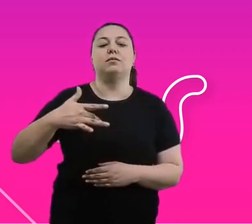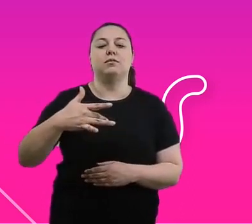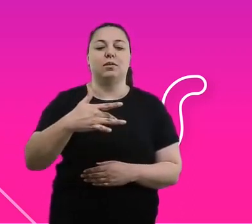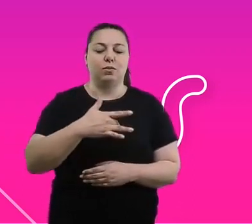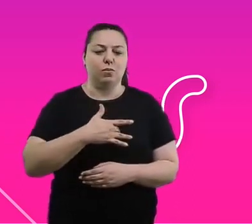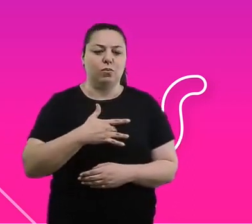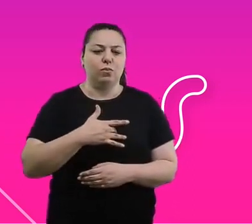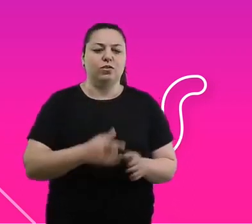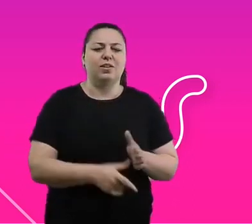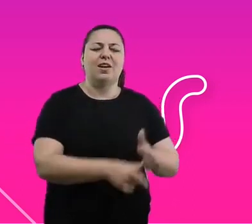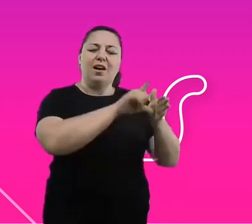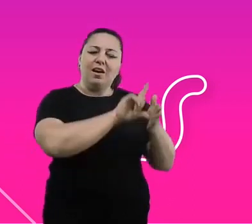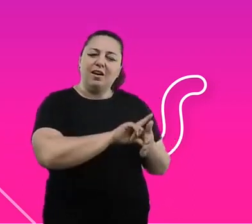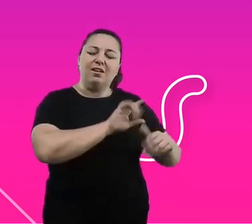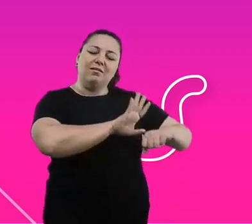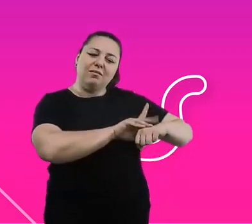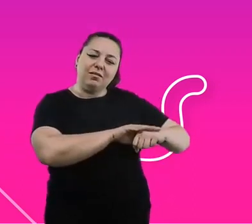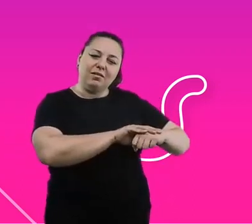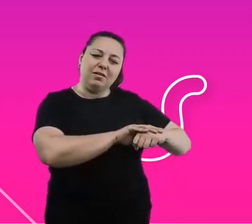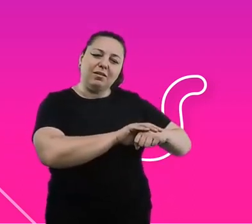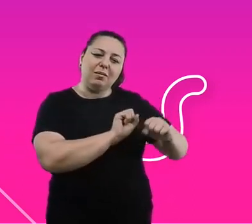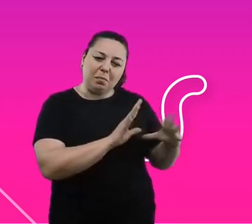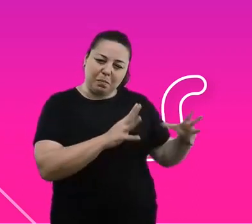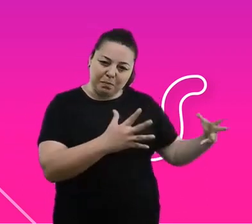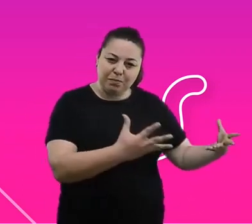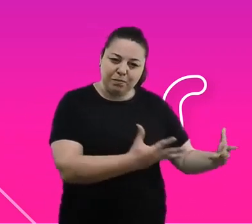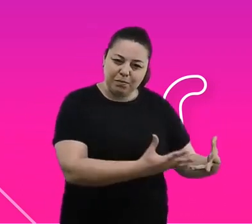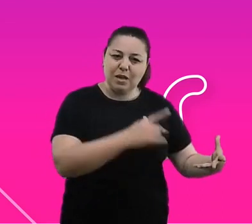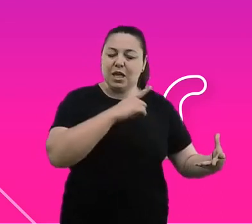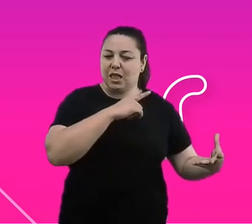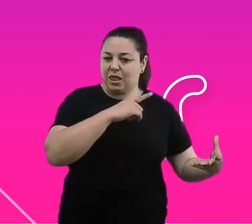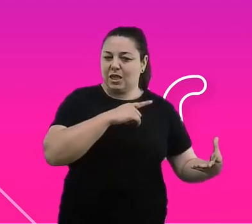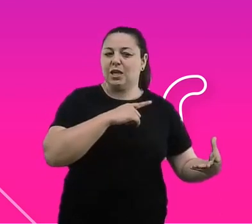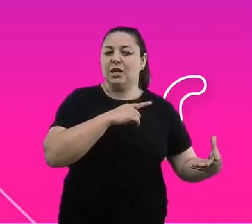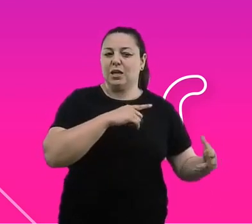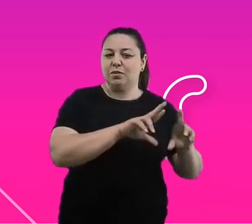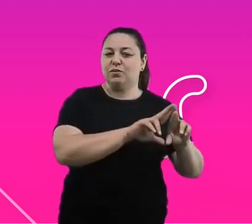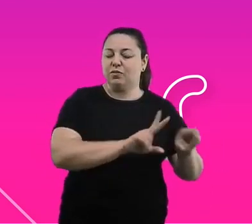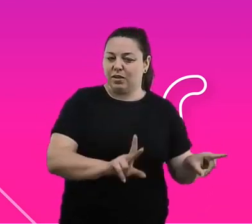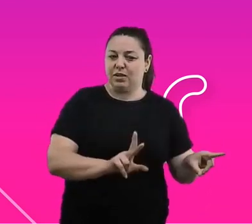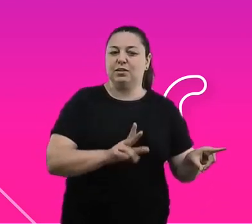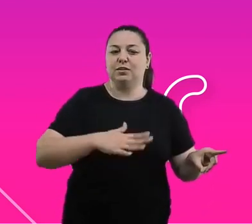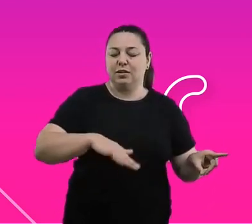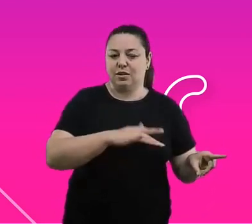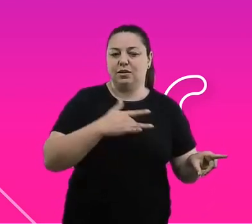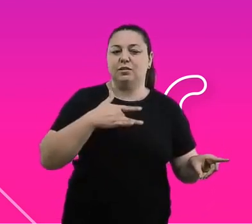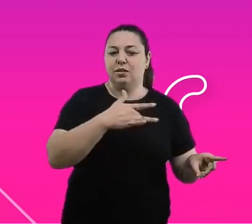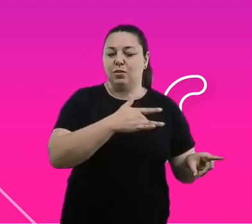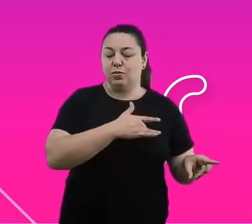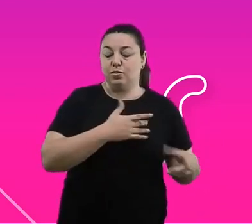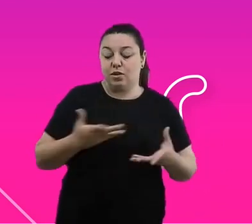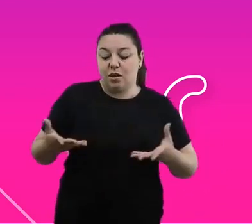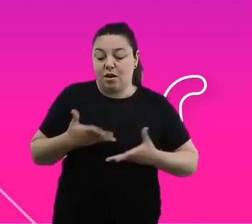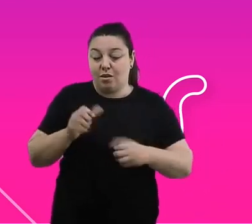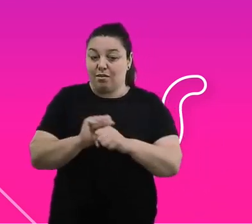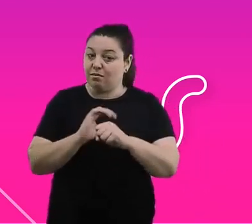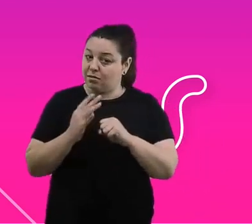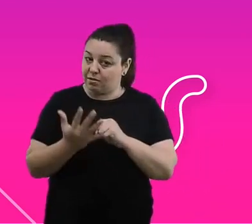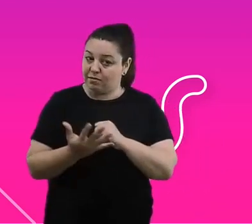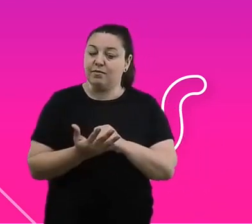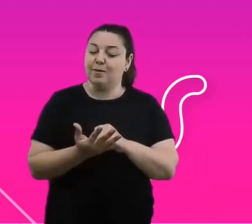ciclo de novo. Vocês estão de parabéns, contem com a gente aí para a gente bater papo, que vocês precisarem de alguma coisa para acelerar os processos também, a